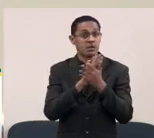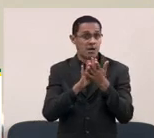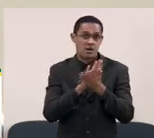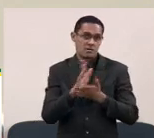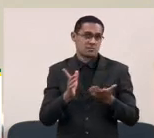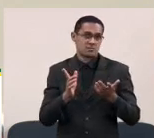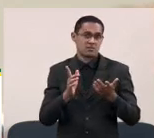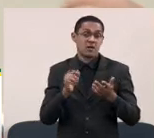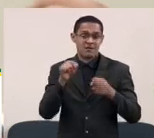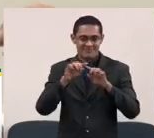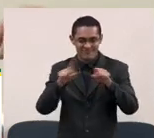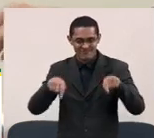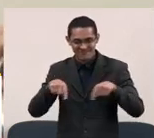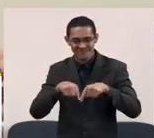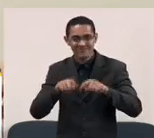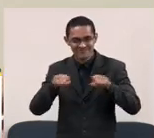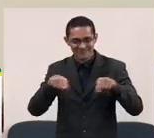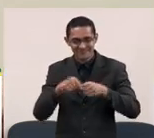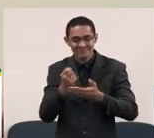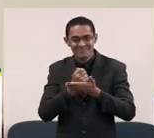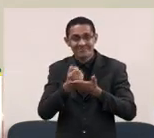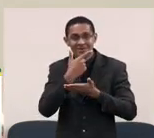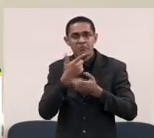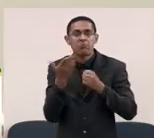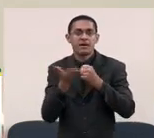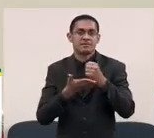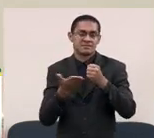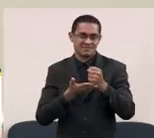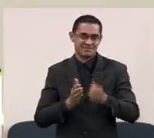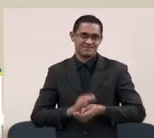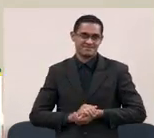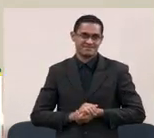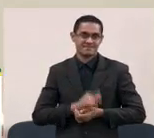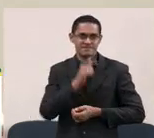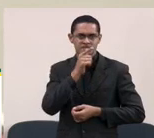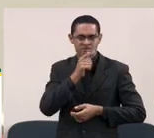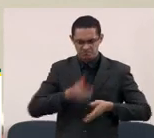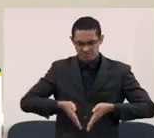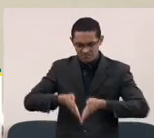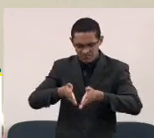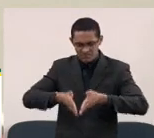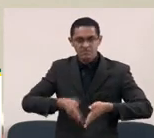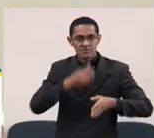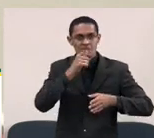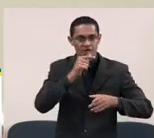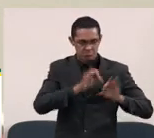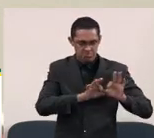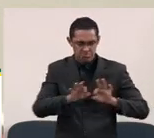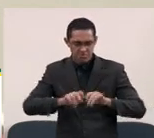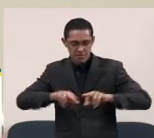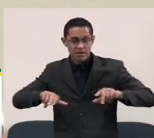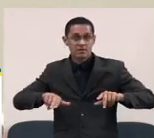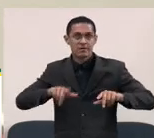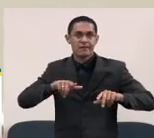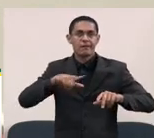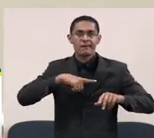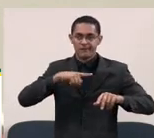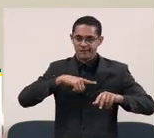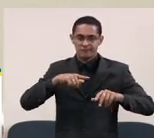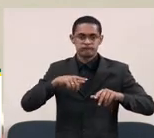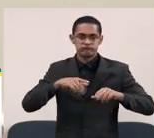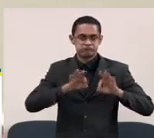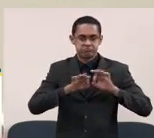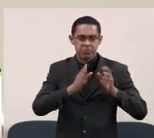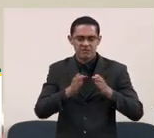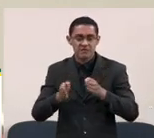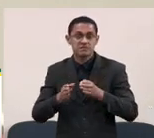medicamentos básicos lá. O sistema de esgoto, infelizmente, ainda é a céu aberto. e